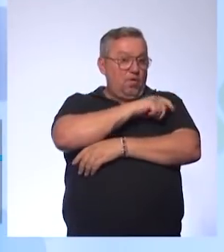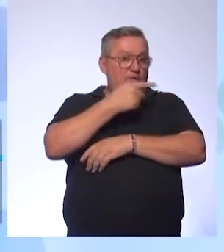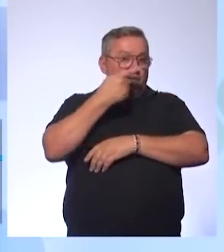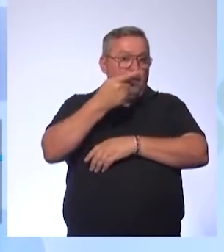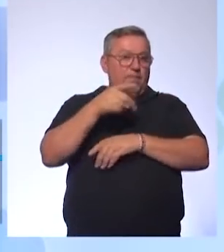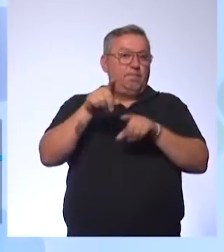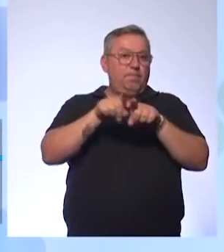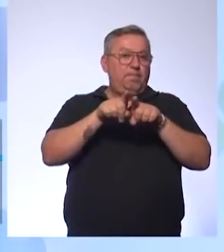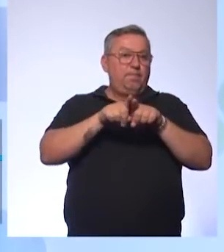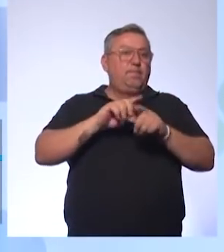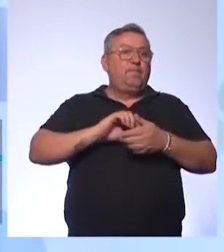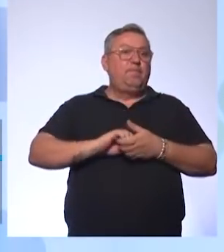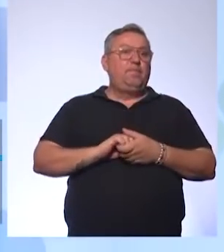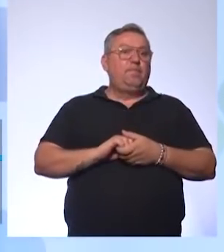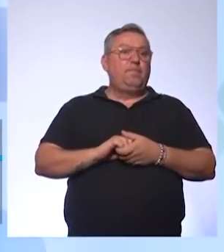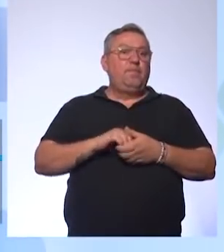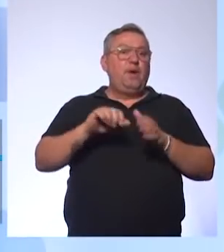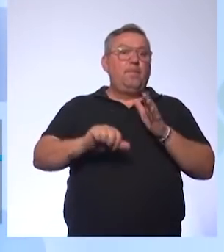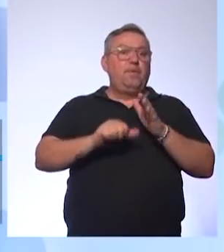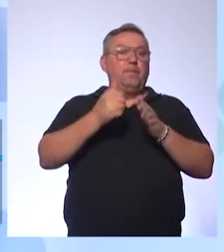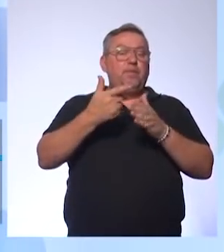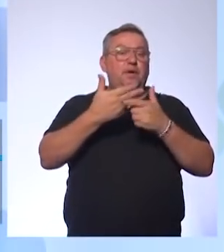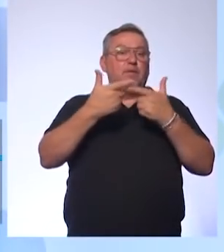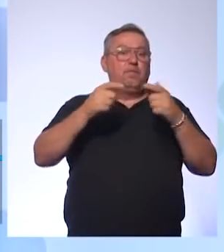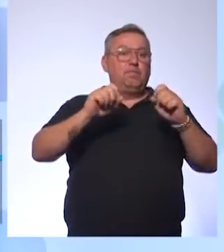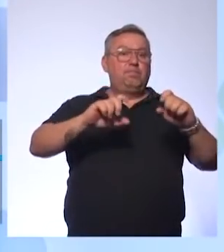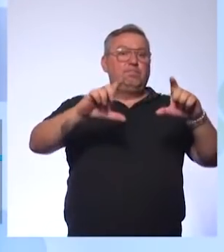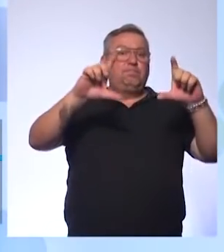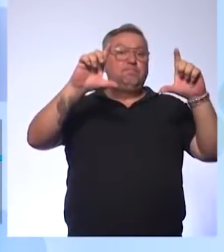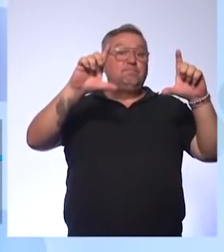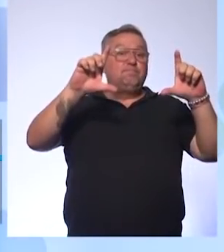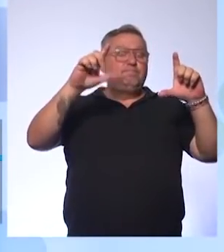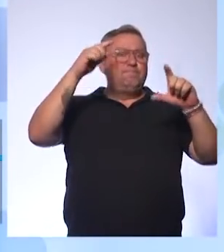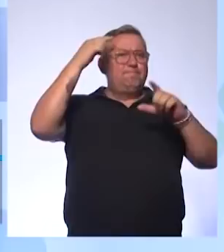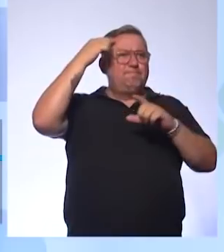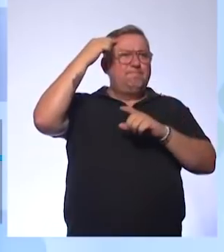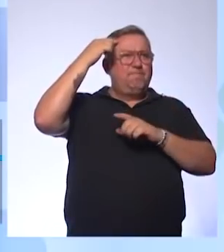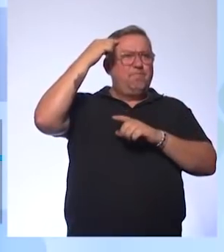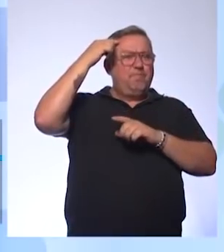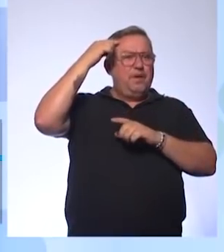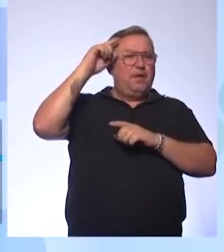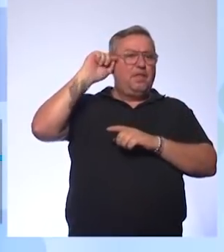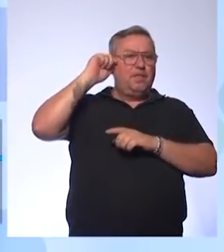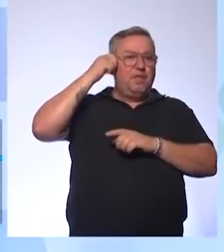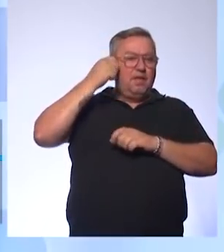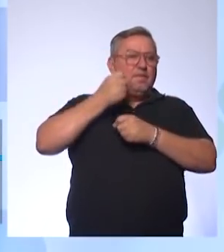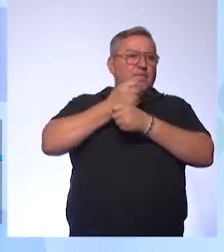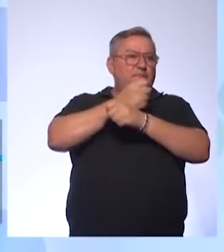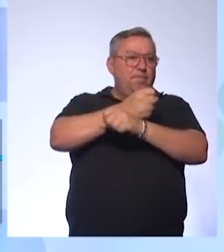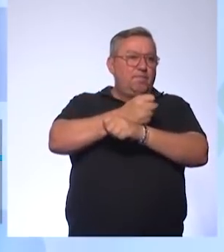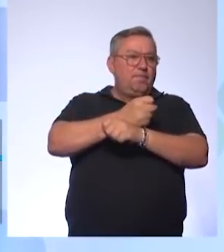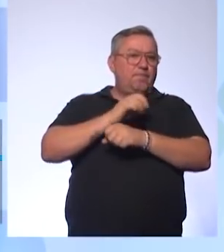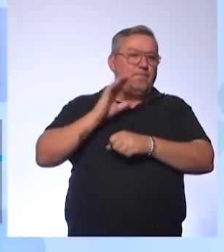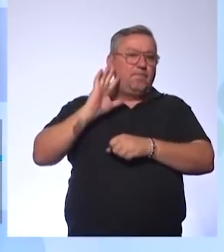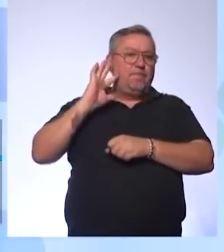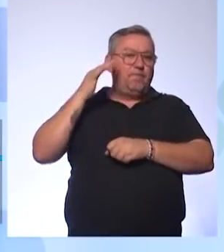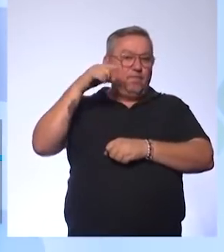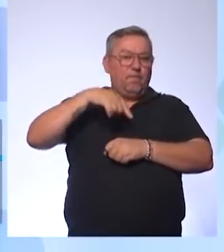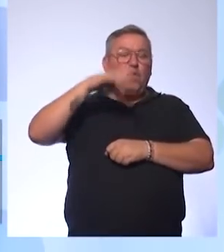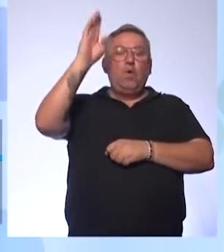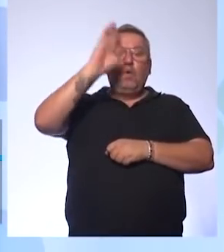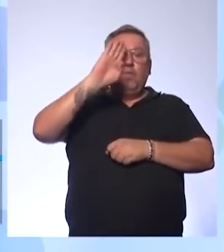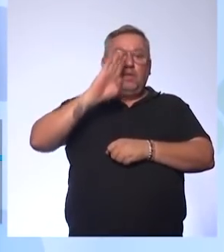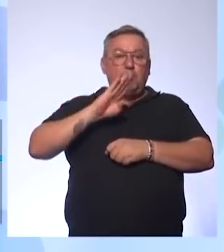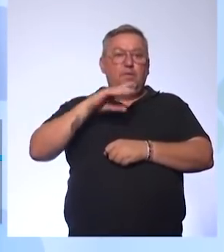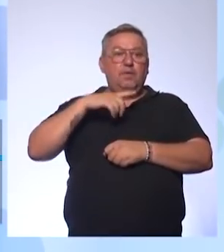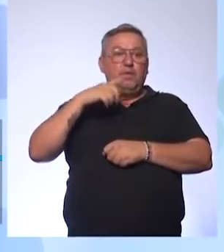repertório historiográfico deles, a primeira imagem que eles vão ter de escravização é dos africanos, dos negros aqui que aconteceu no Brasil. E aí